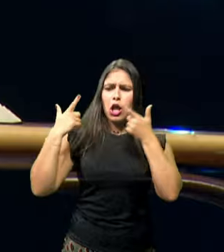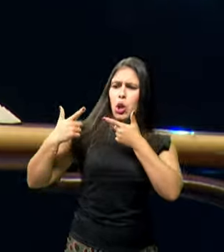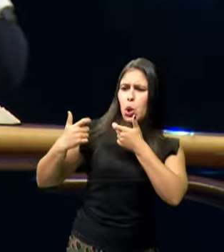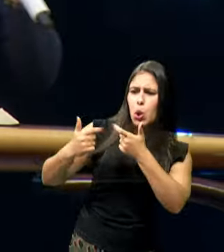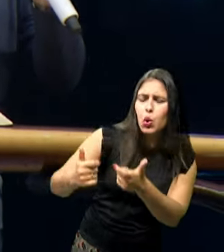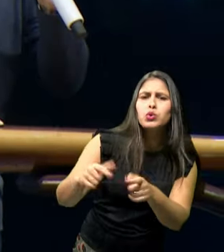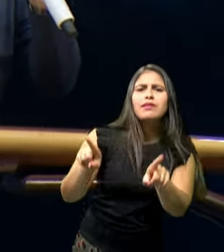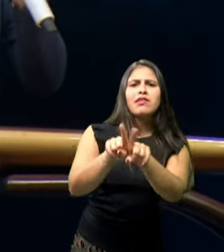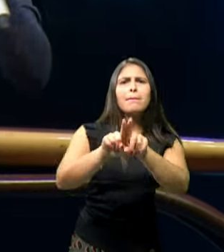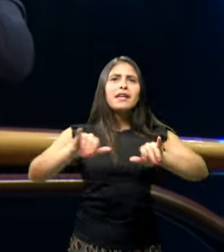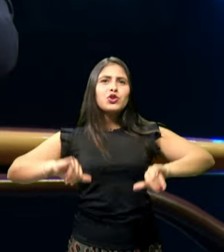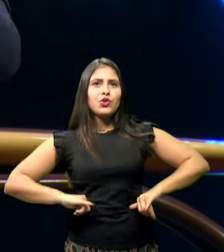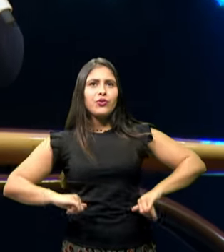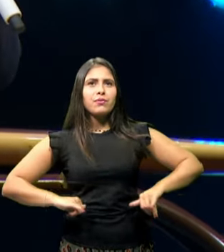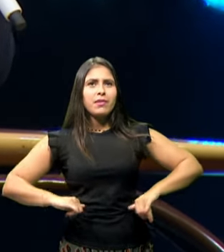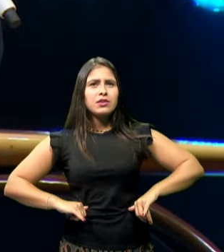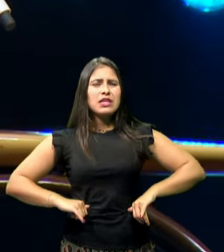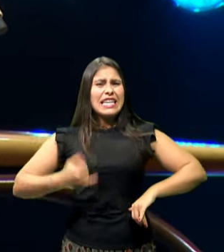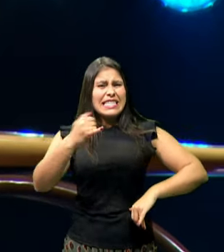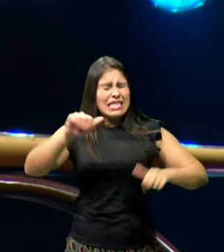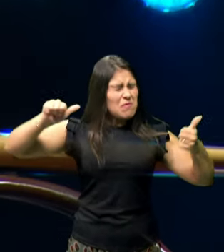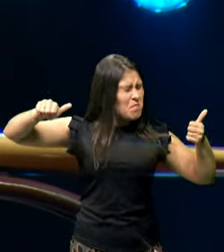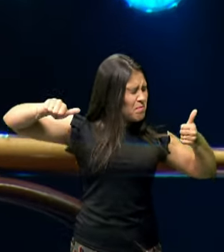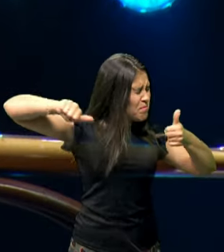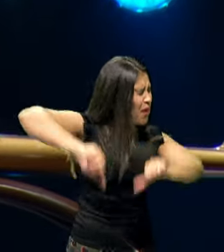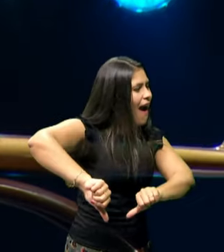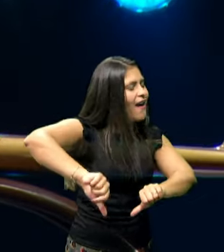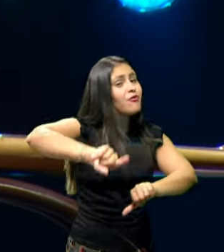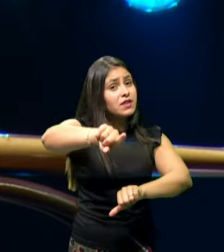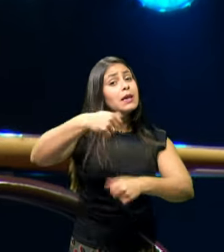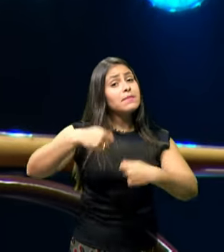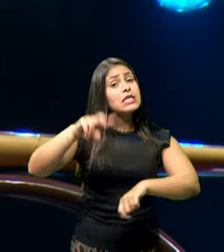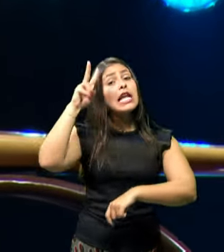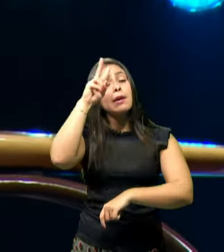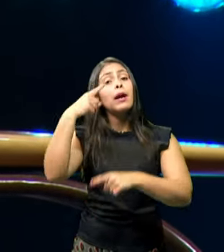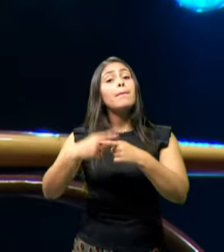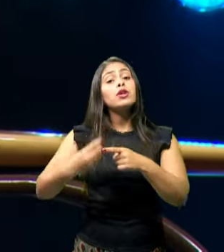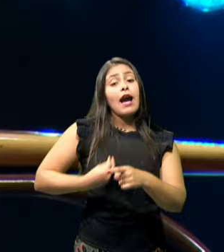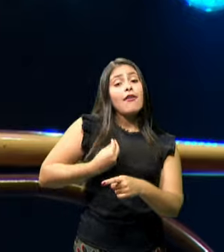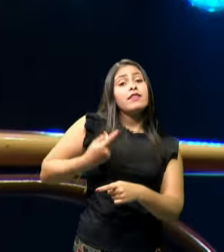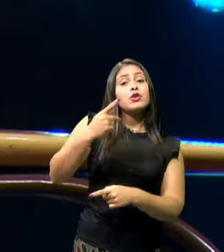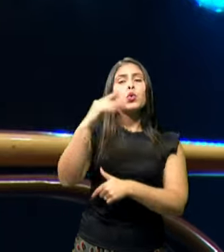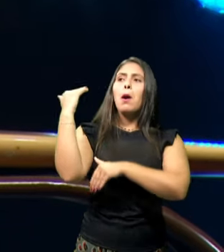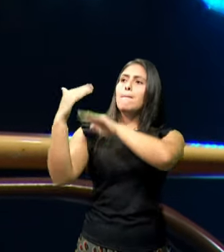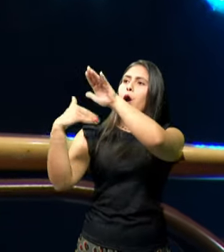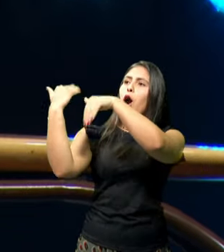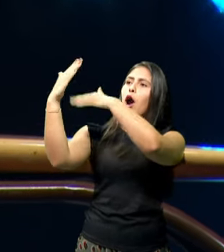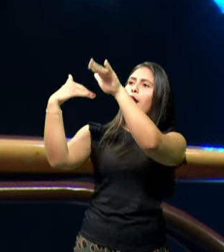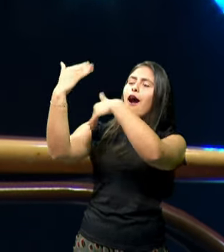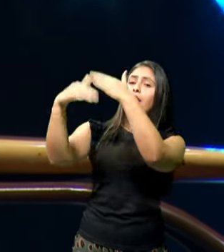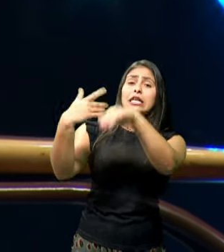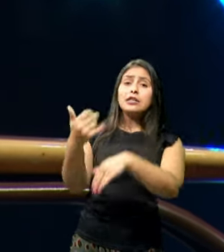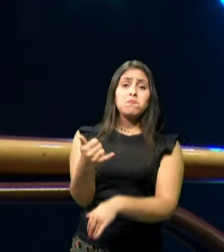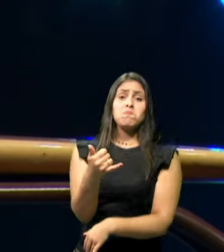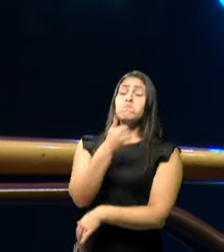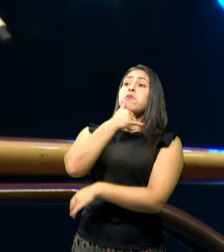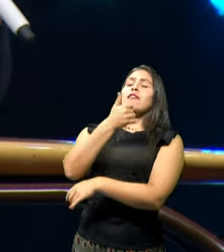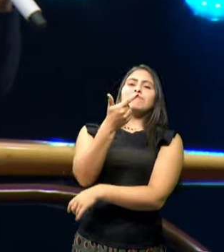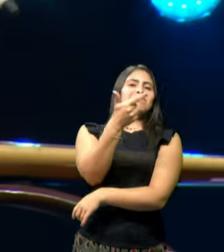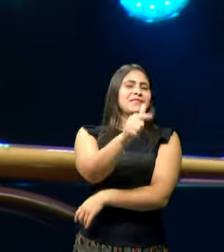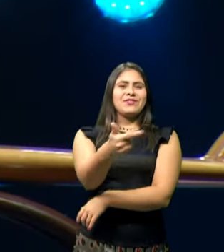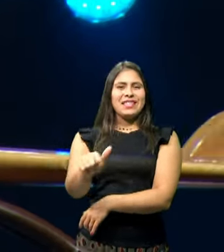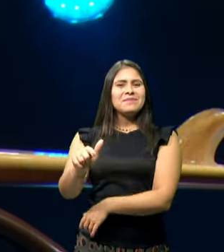e adversidades, por piores que tenham sido, mas que te fizeram crescer, elas nunca vão te fazer mal. Lutas